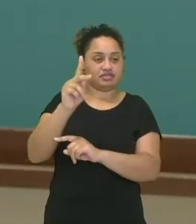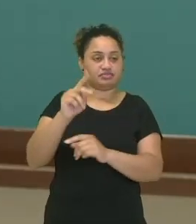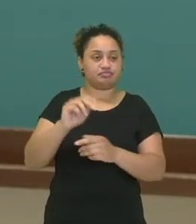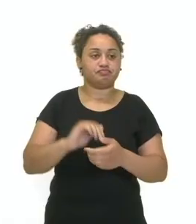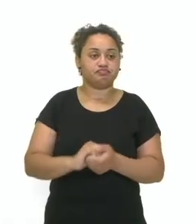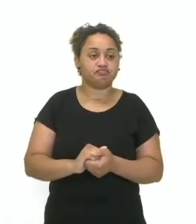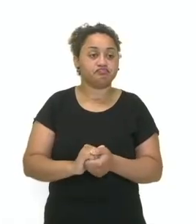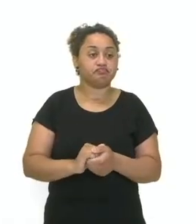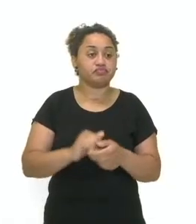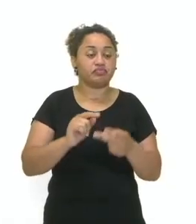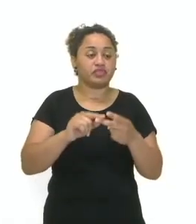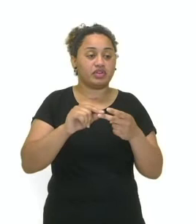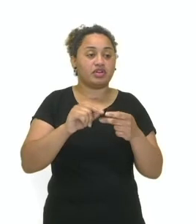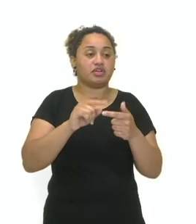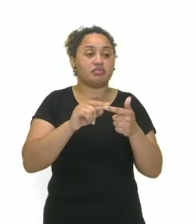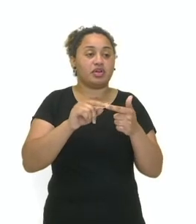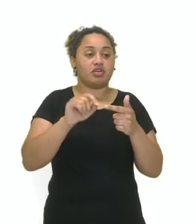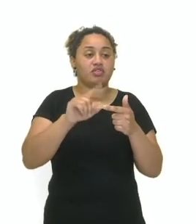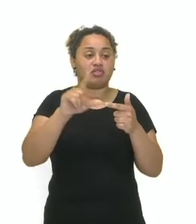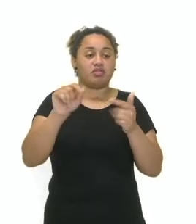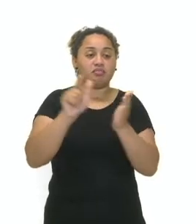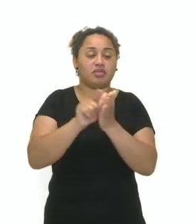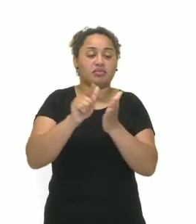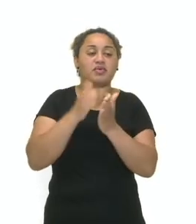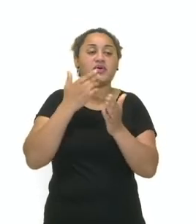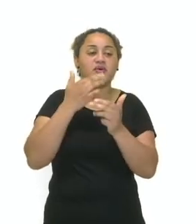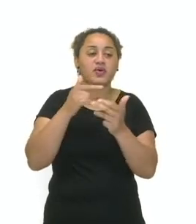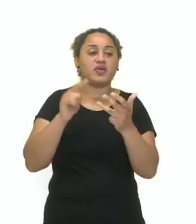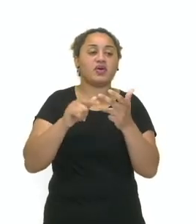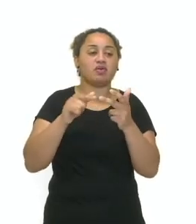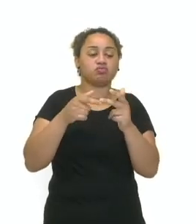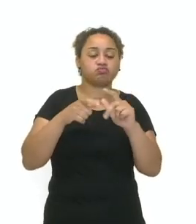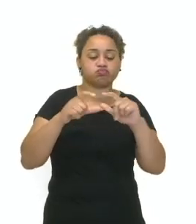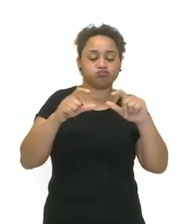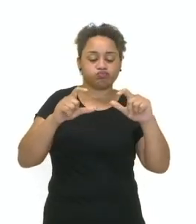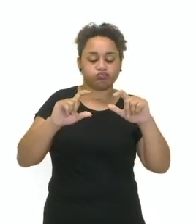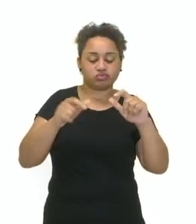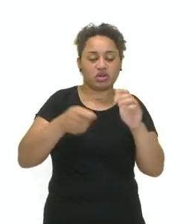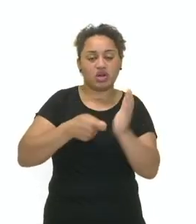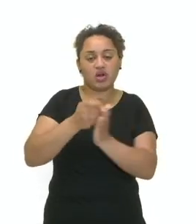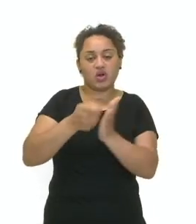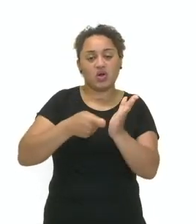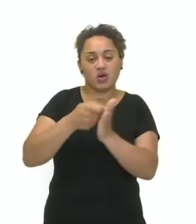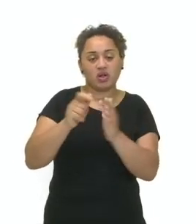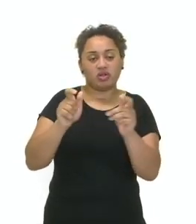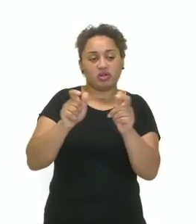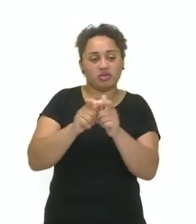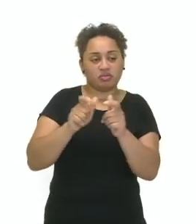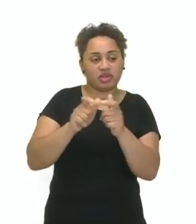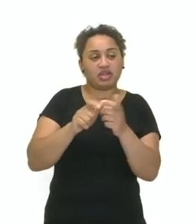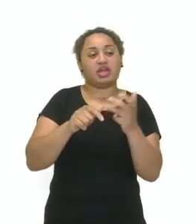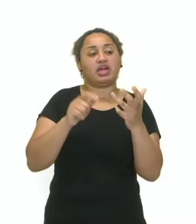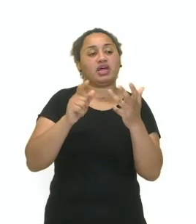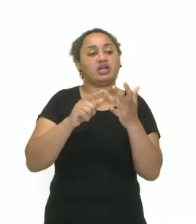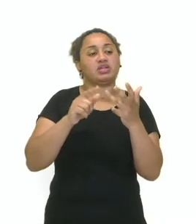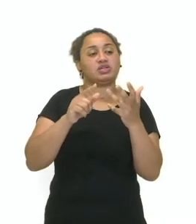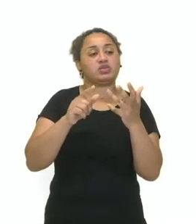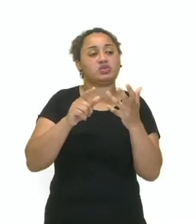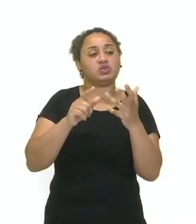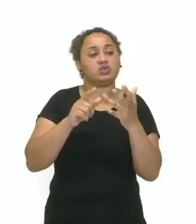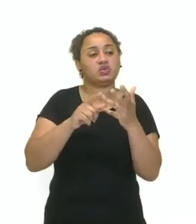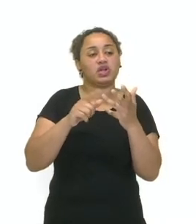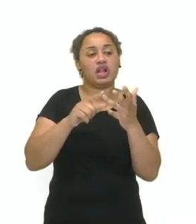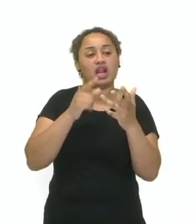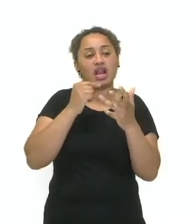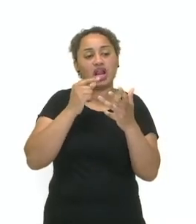Então, folhas de papel colorido, rolo de tinta pequeno ou uma esponjinha velha também, né, que a mãe não usa mais,